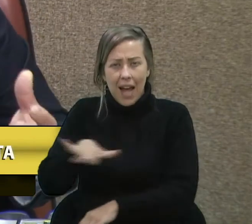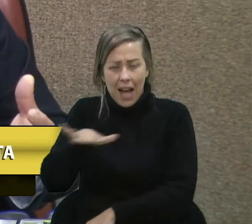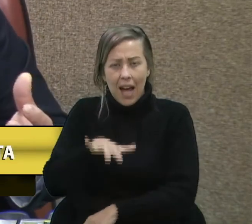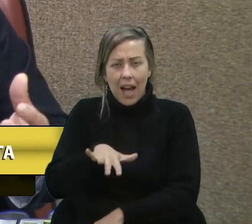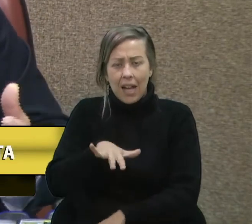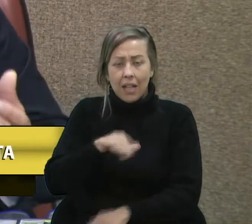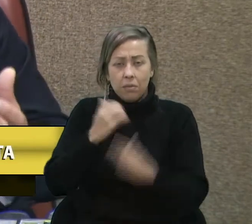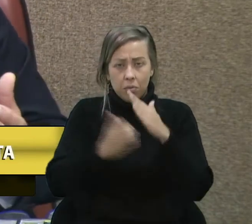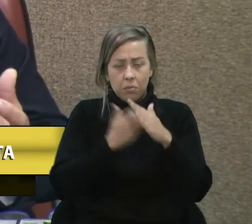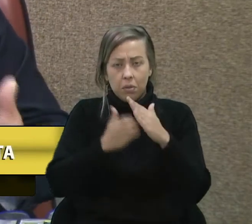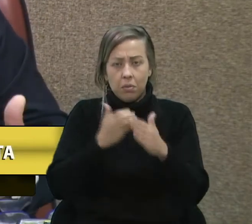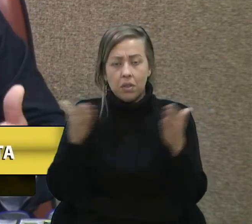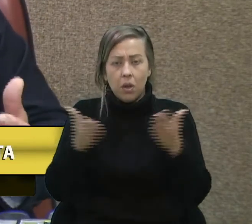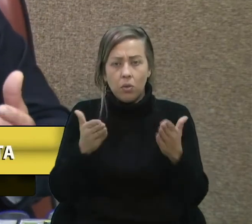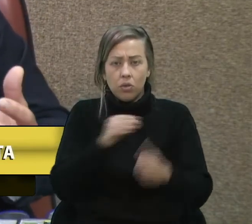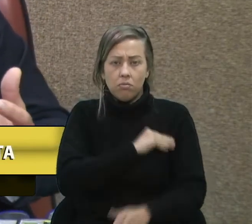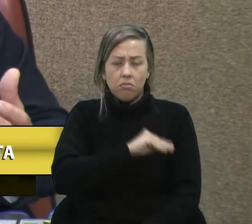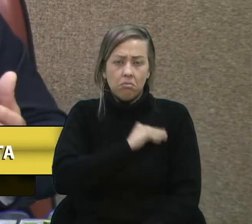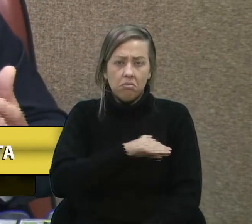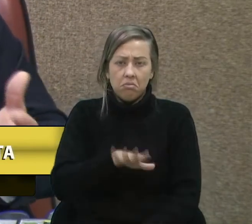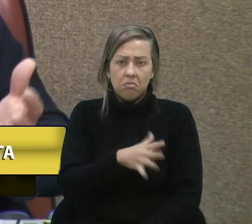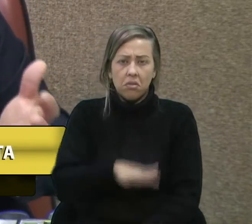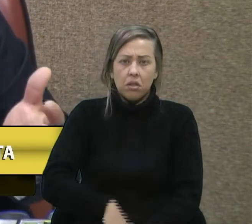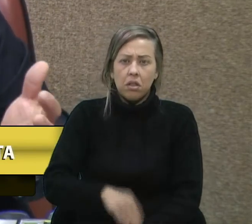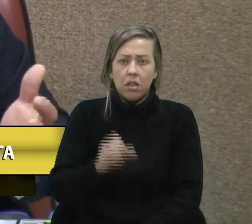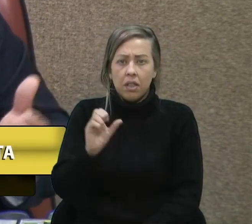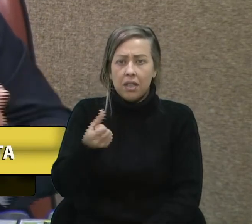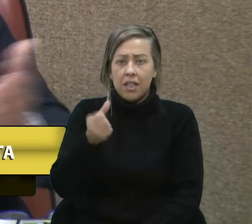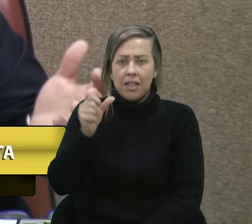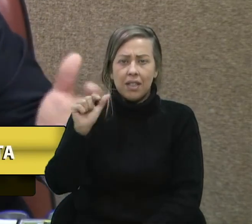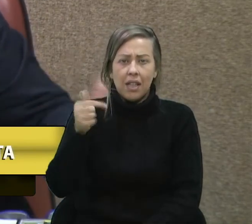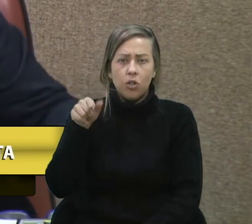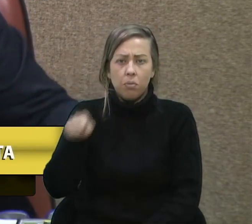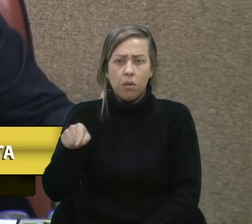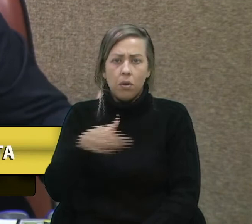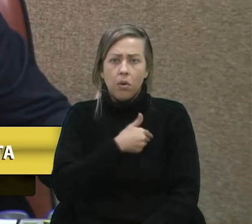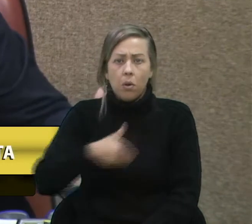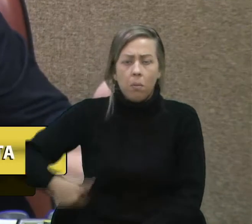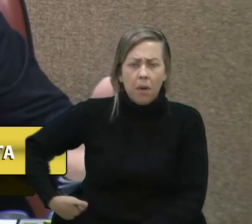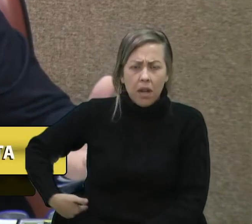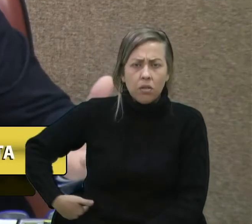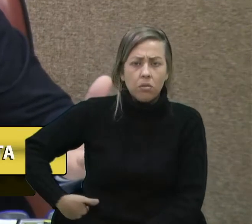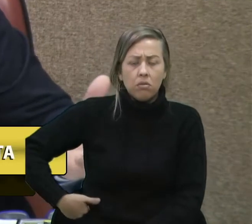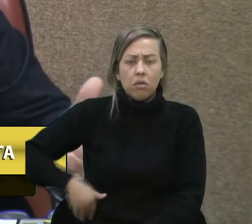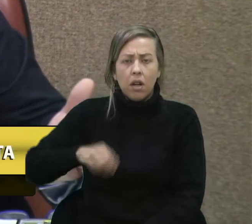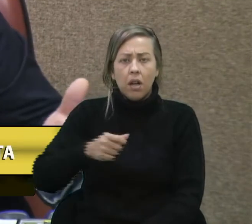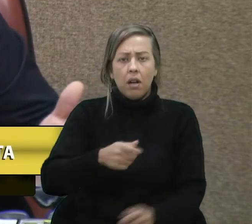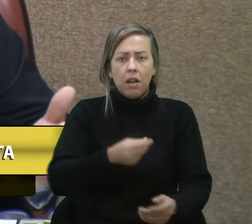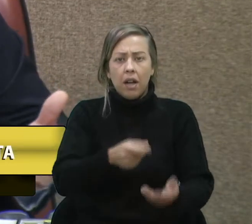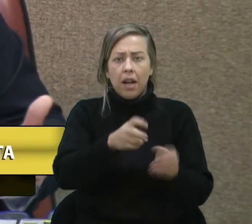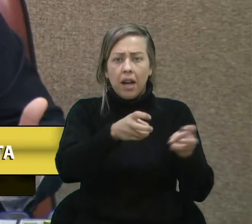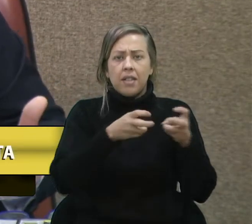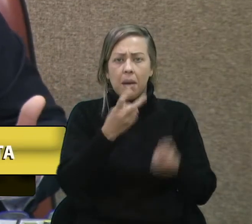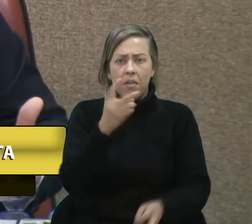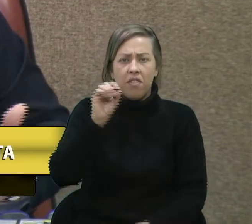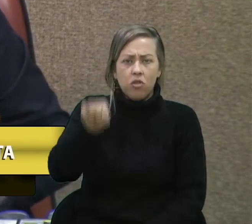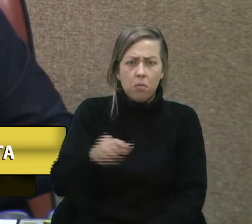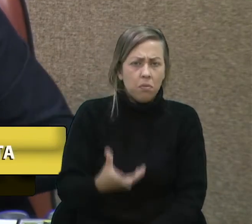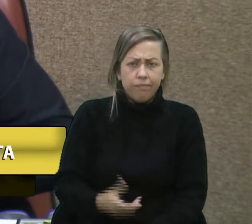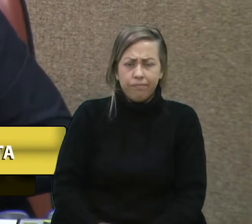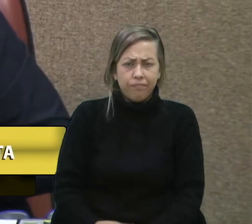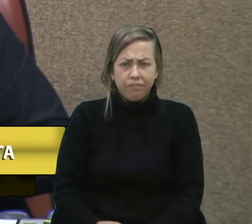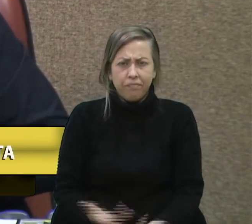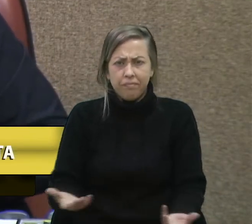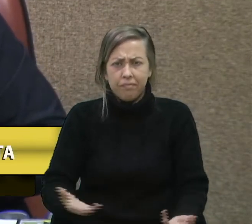numa empresa, hoje ganha 6, 7 mil reais, na área pública ganha 20. Então, não tem como.